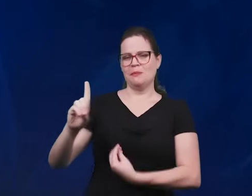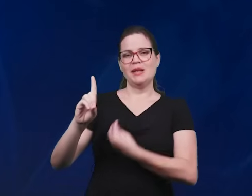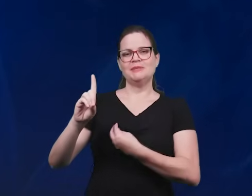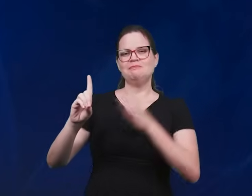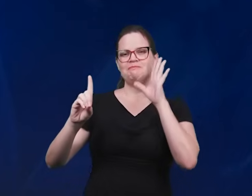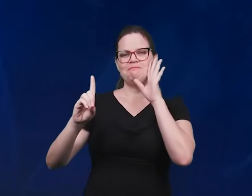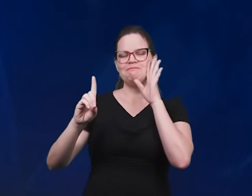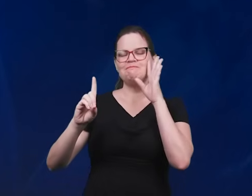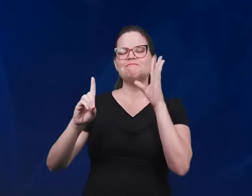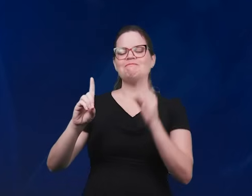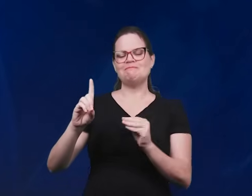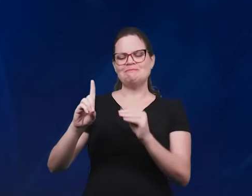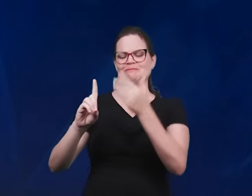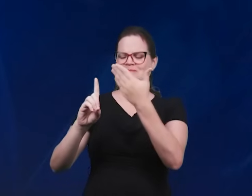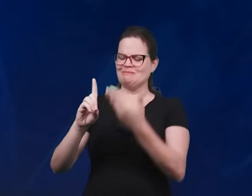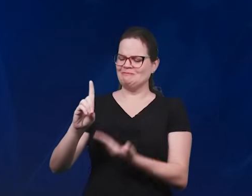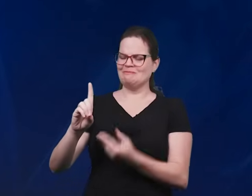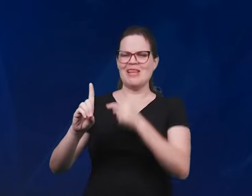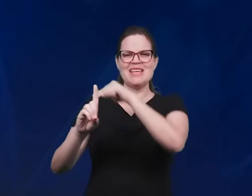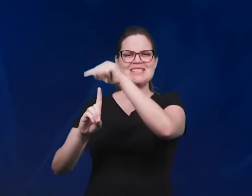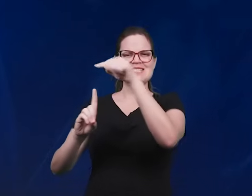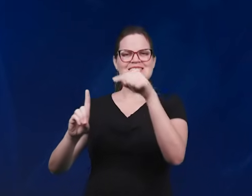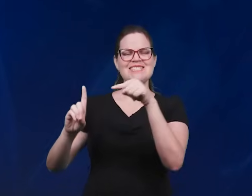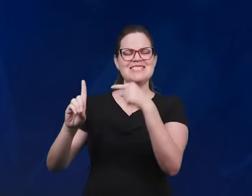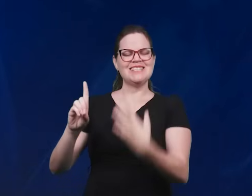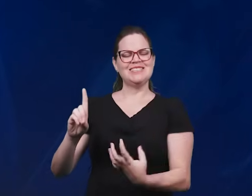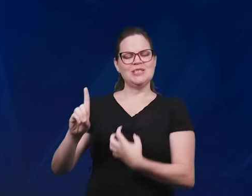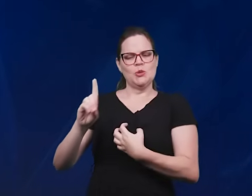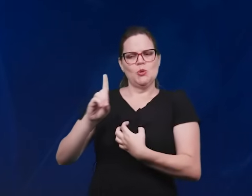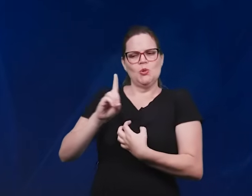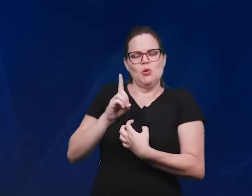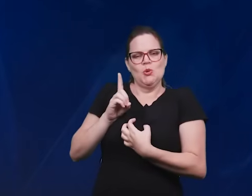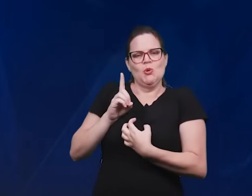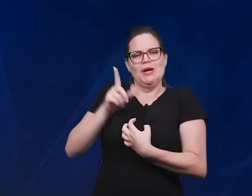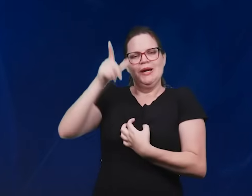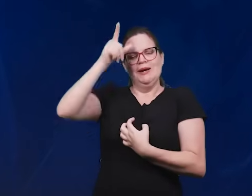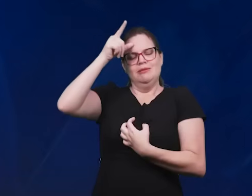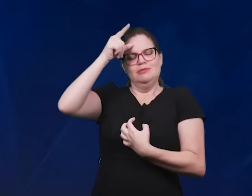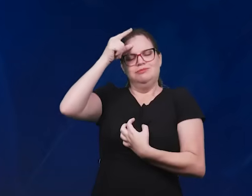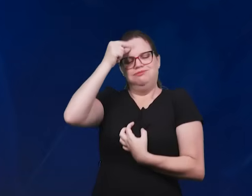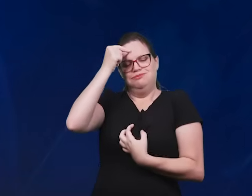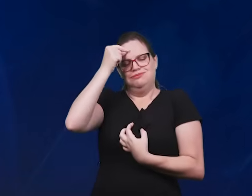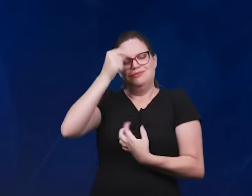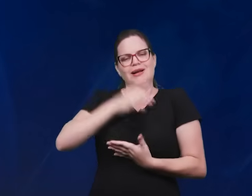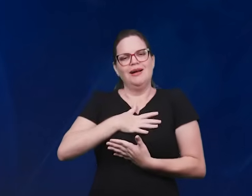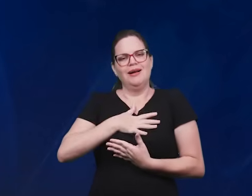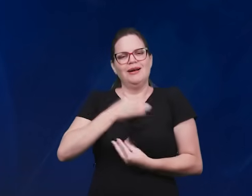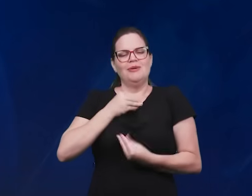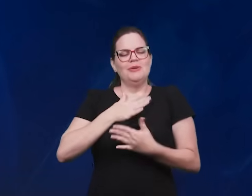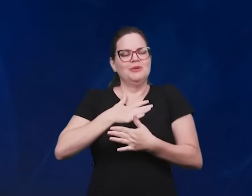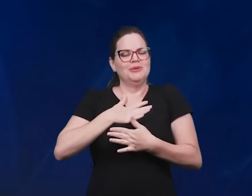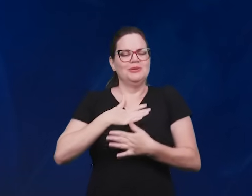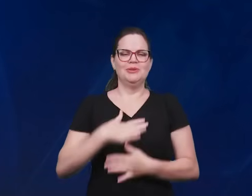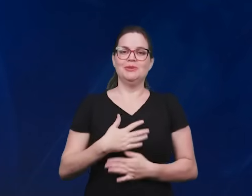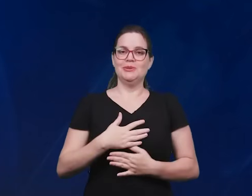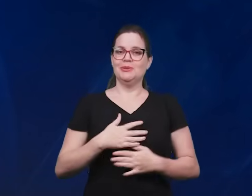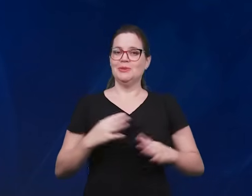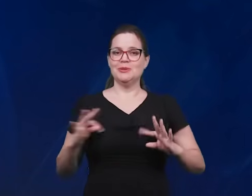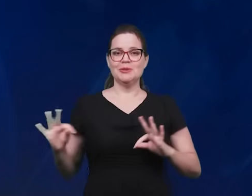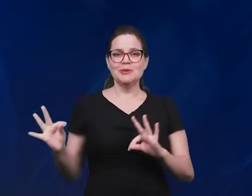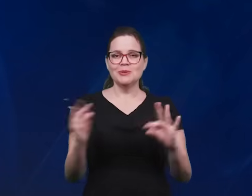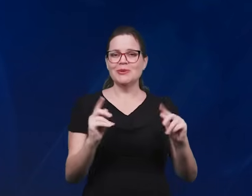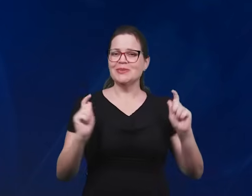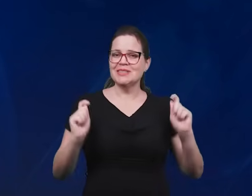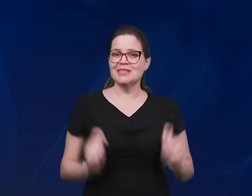que sua santa presença lhe traz descanso e traz descanso para todos nós. Um